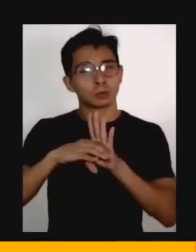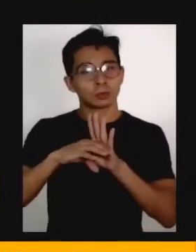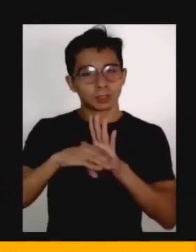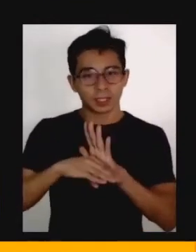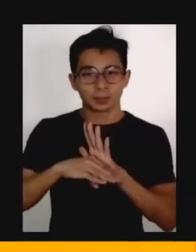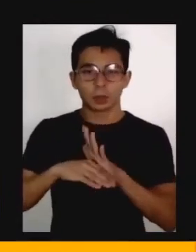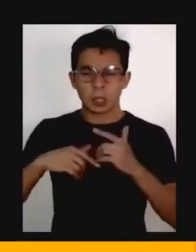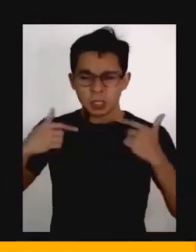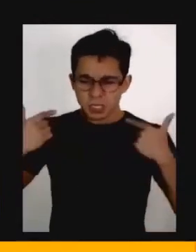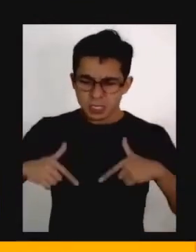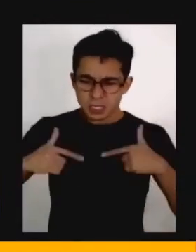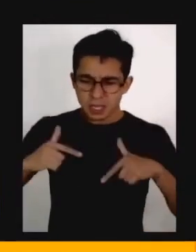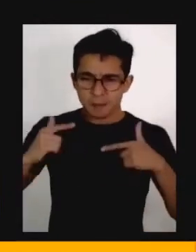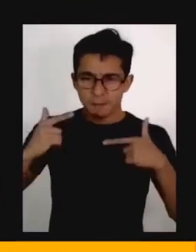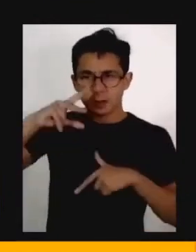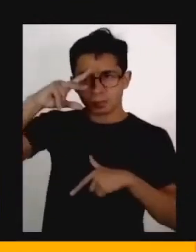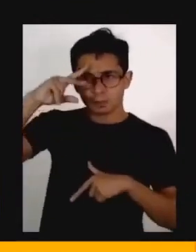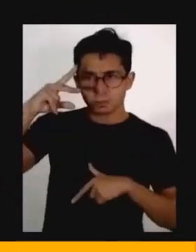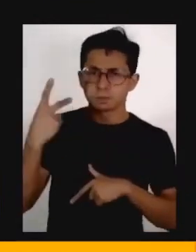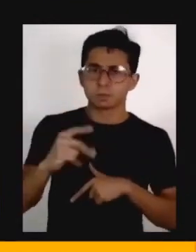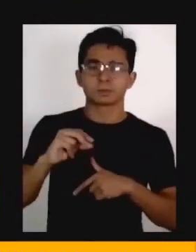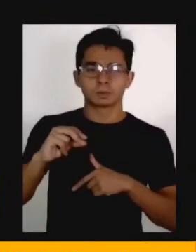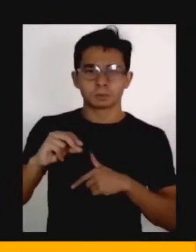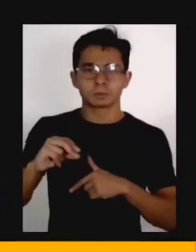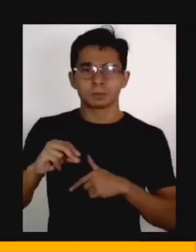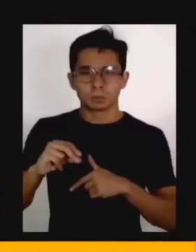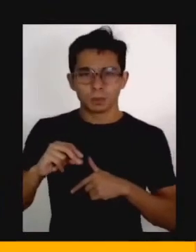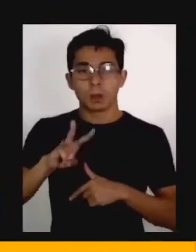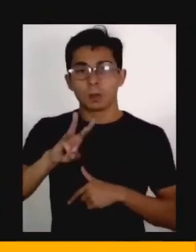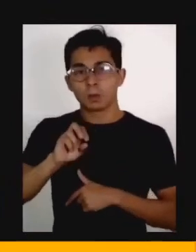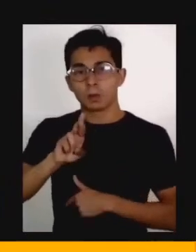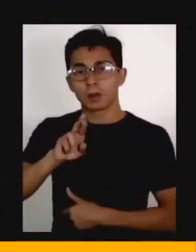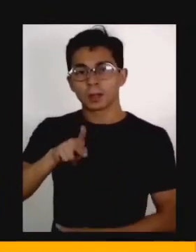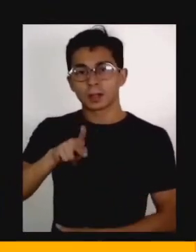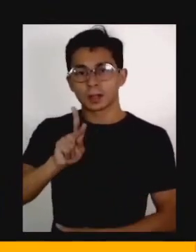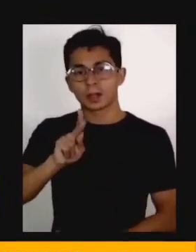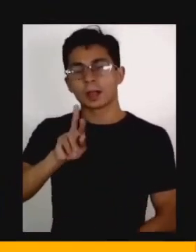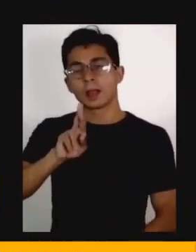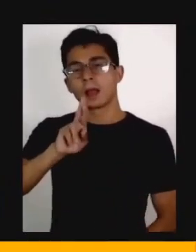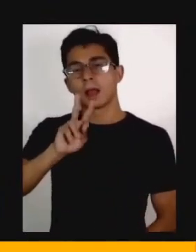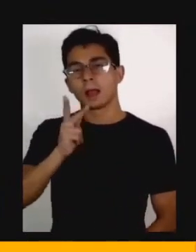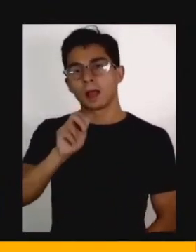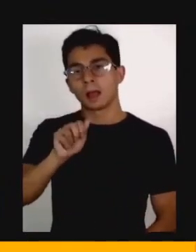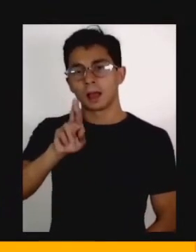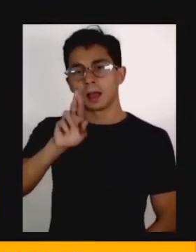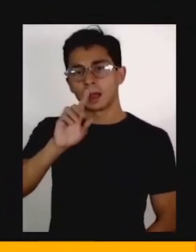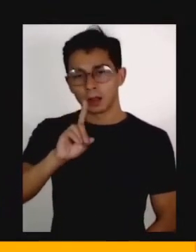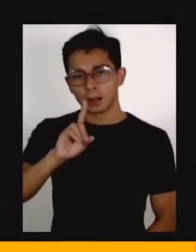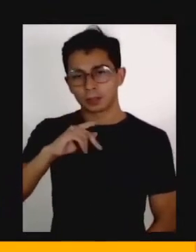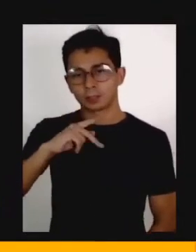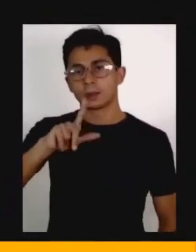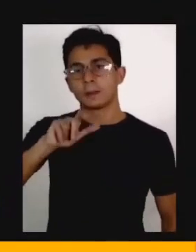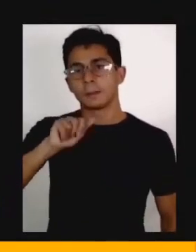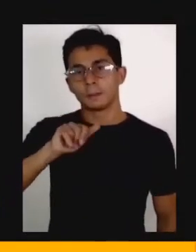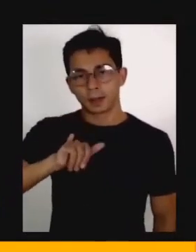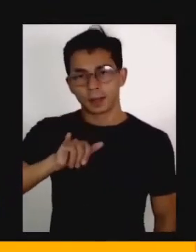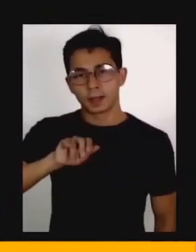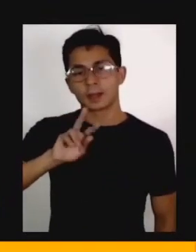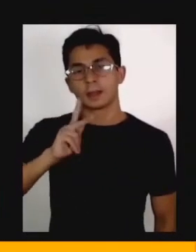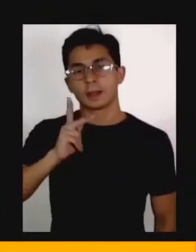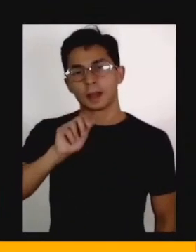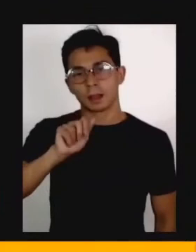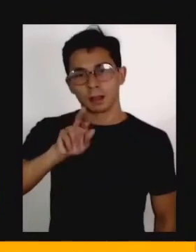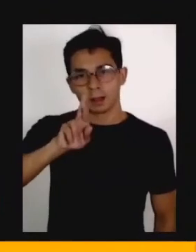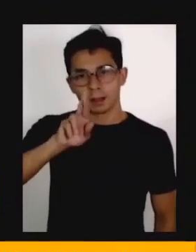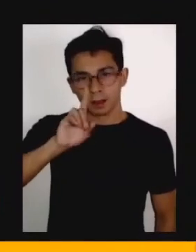consegue fazer com o nosso smartphone. Isso funcionou super bem, gerou um grande buzz antes do lançamento do evento. Para o evento